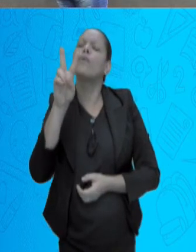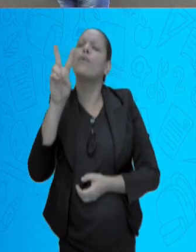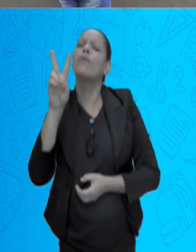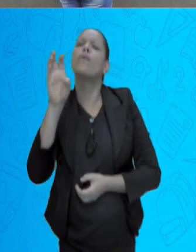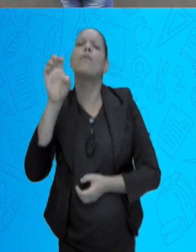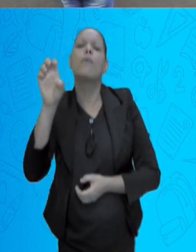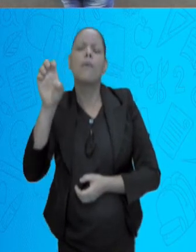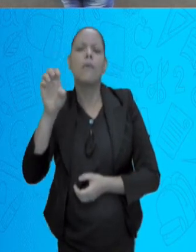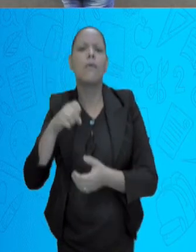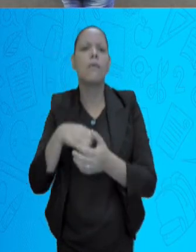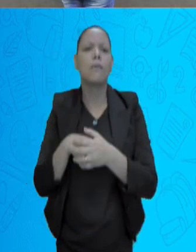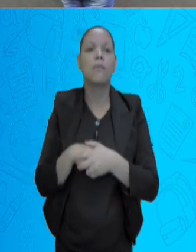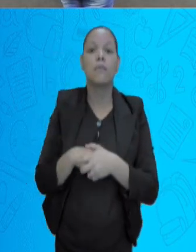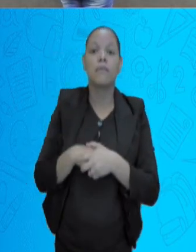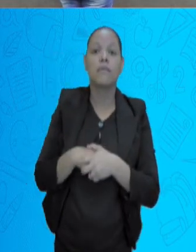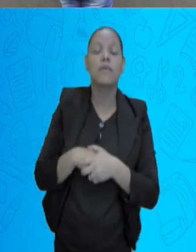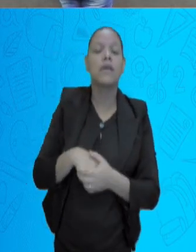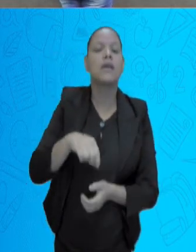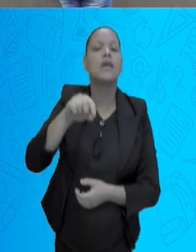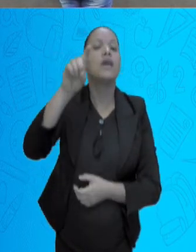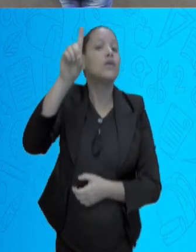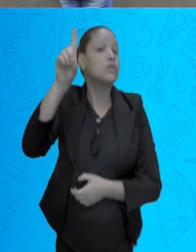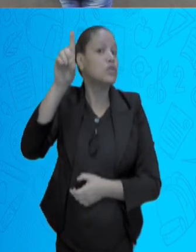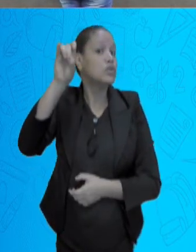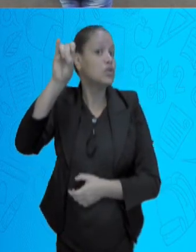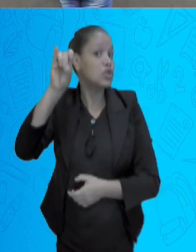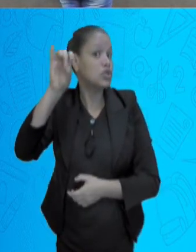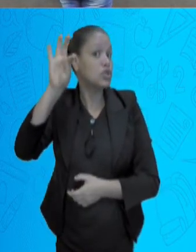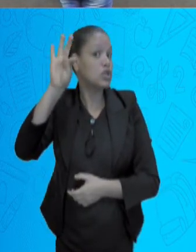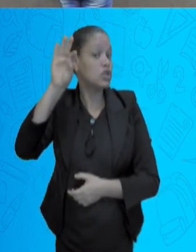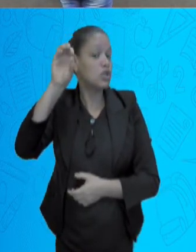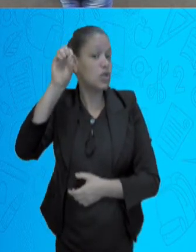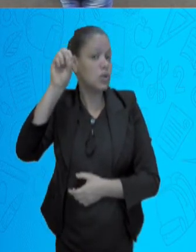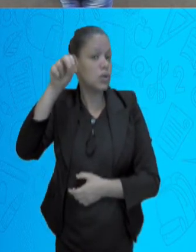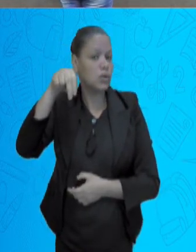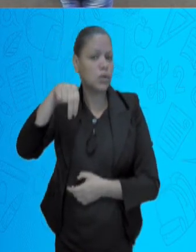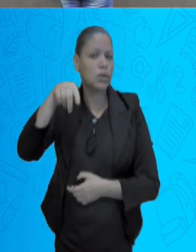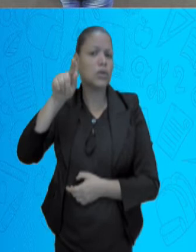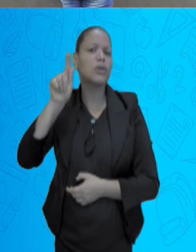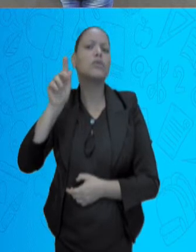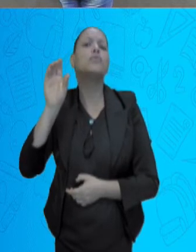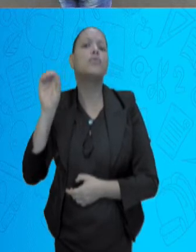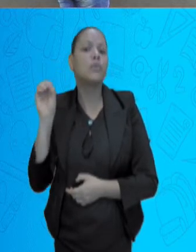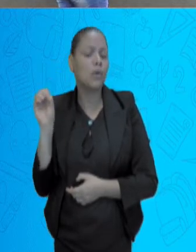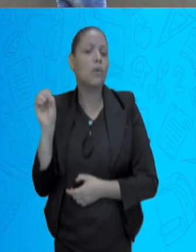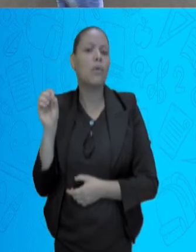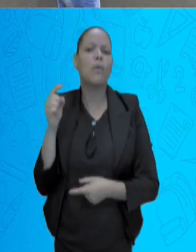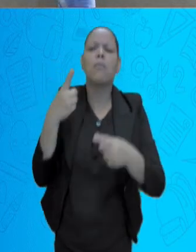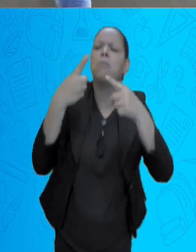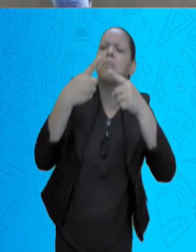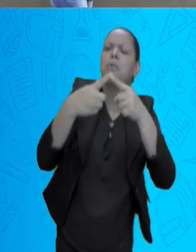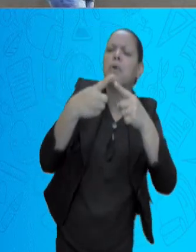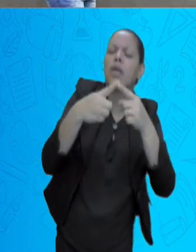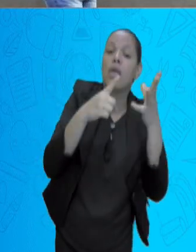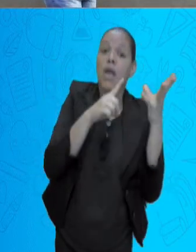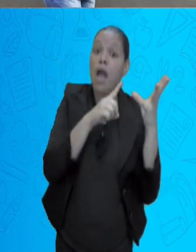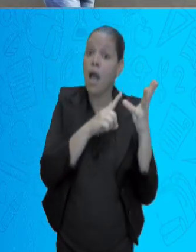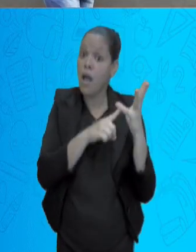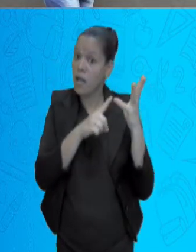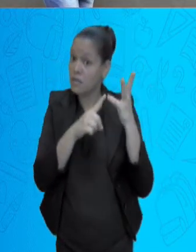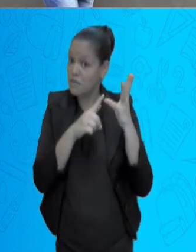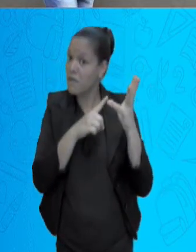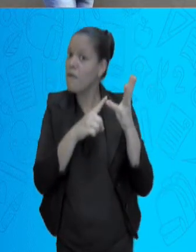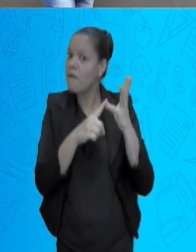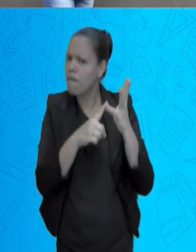um ditongo, porque as vogais aqui, ó, O e U, elas